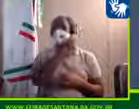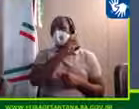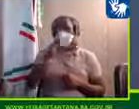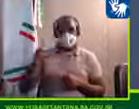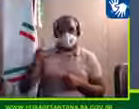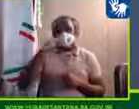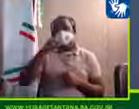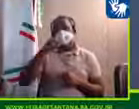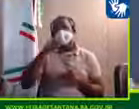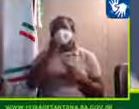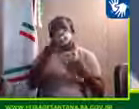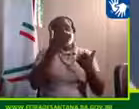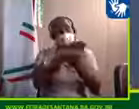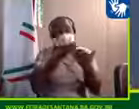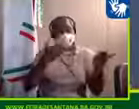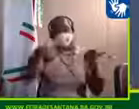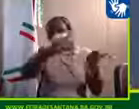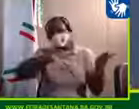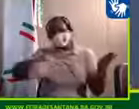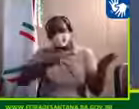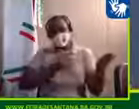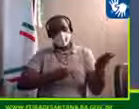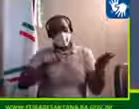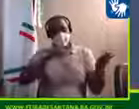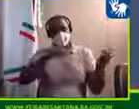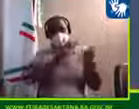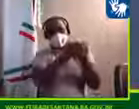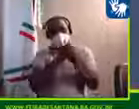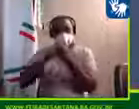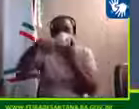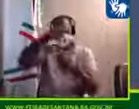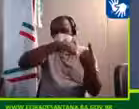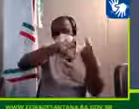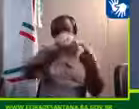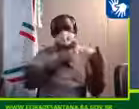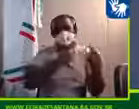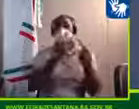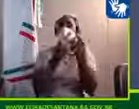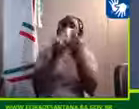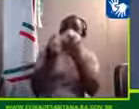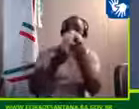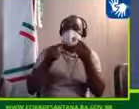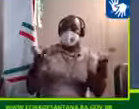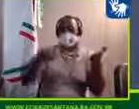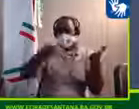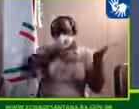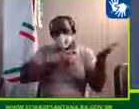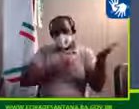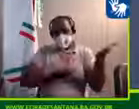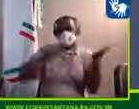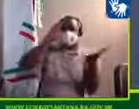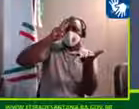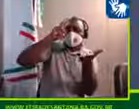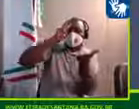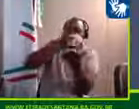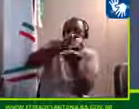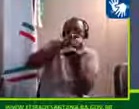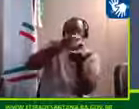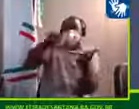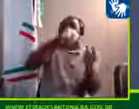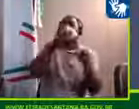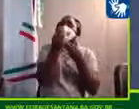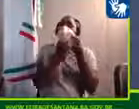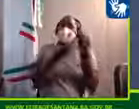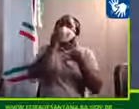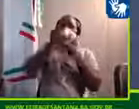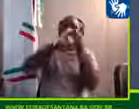Bom dia. Bom dia a todos que nos acompanham nesta entrevista que nós fazemos todas as segundas-feiras para fazer uma